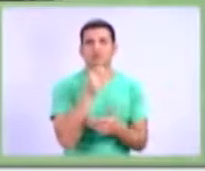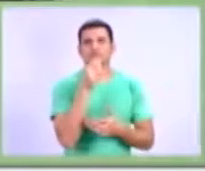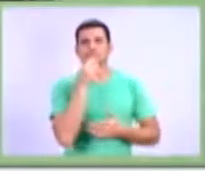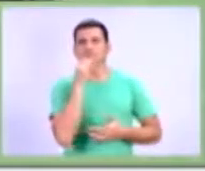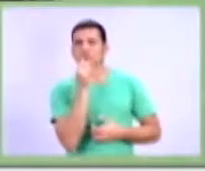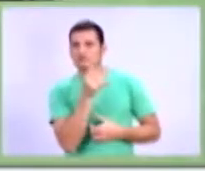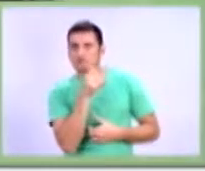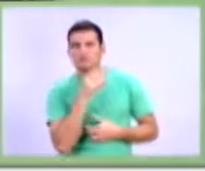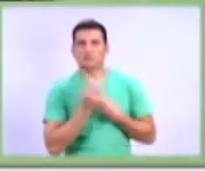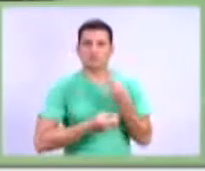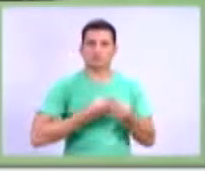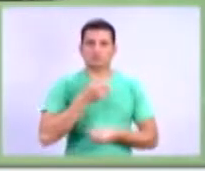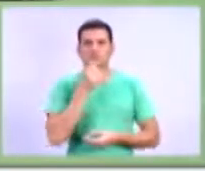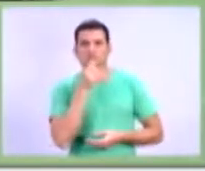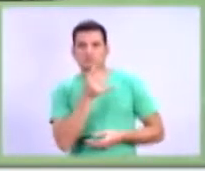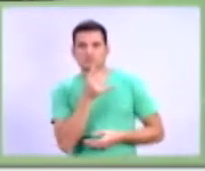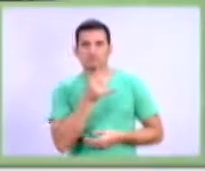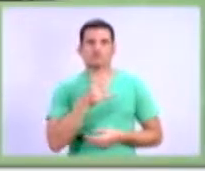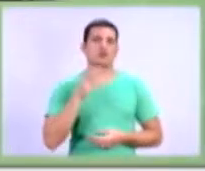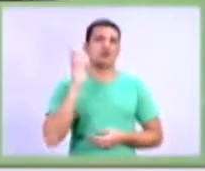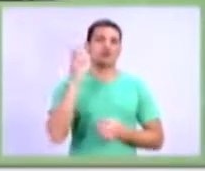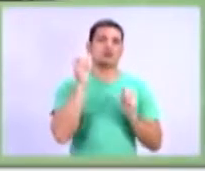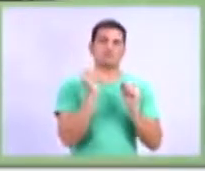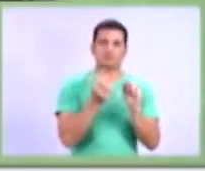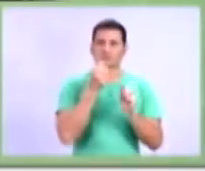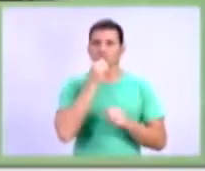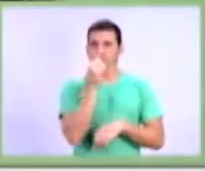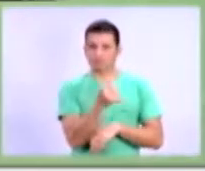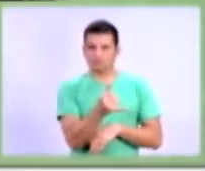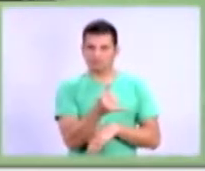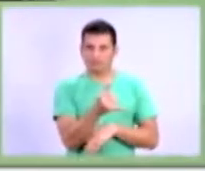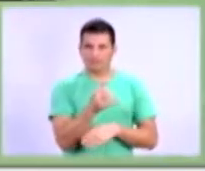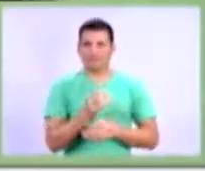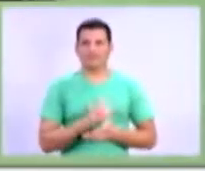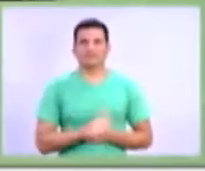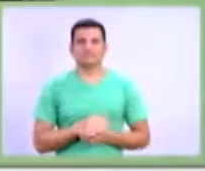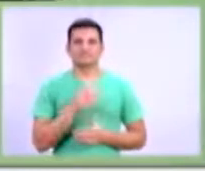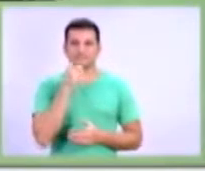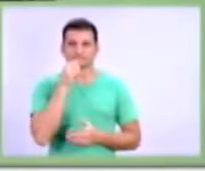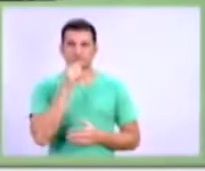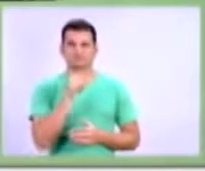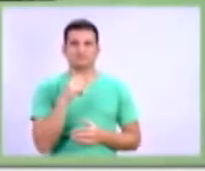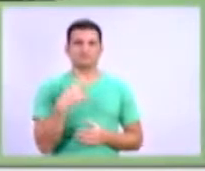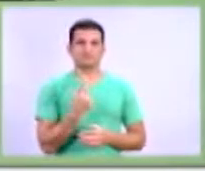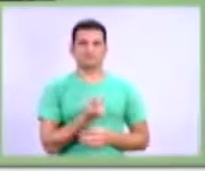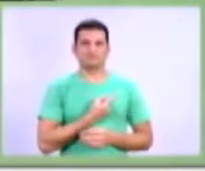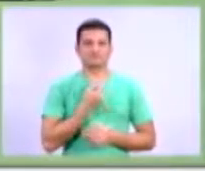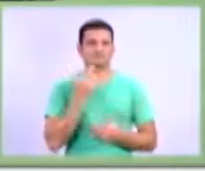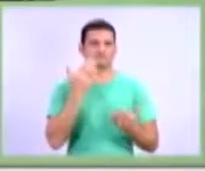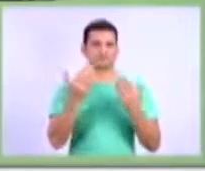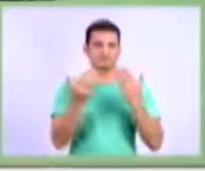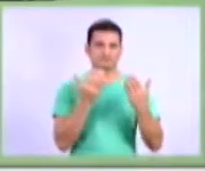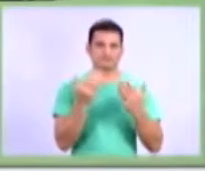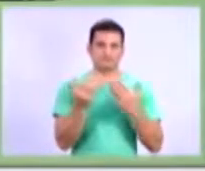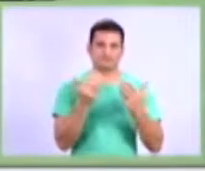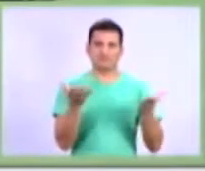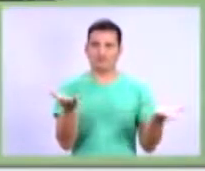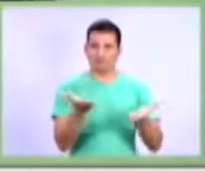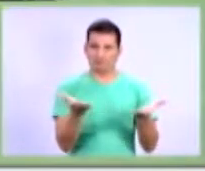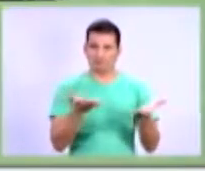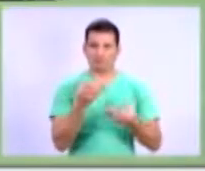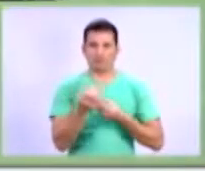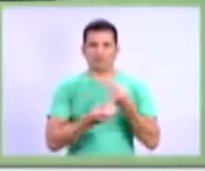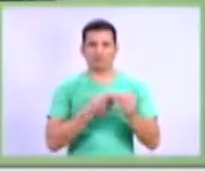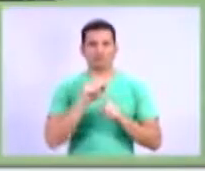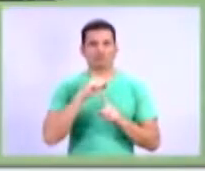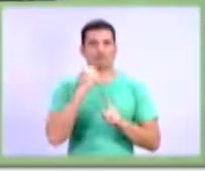deve ser dito e quem pode dizer. Né? Se nós analisarmos a estrutura da nossa sociedade